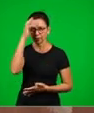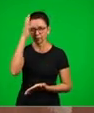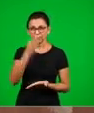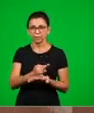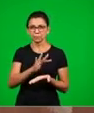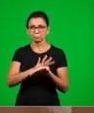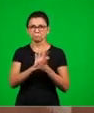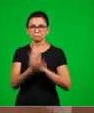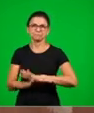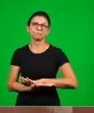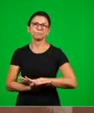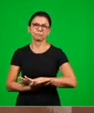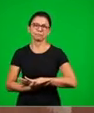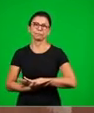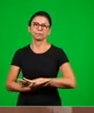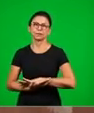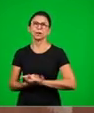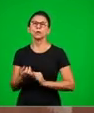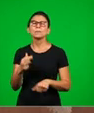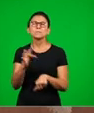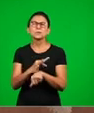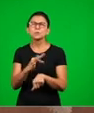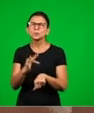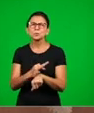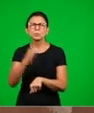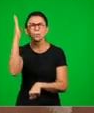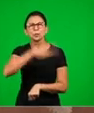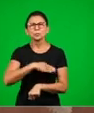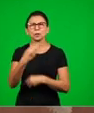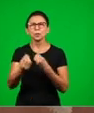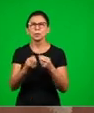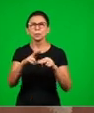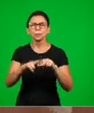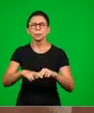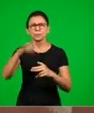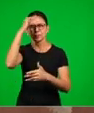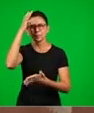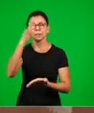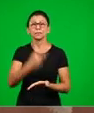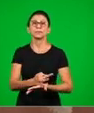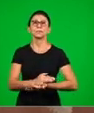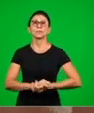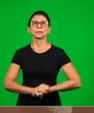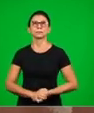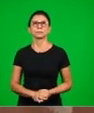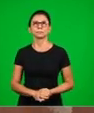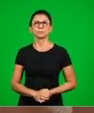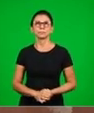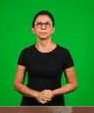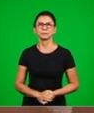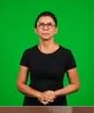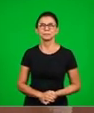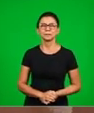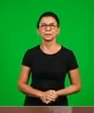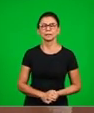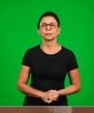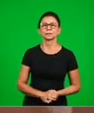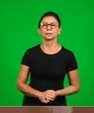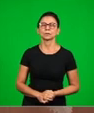resiste aqui ao mal com a fé. Só a fé. Arcos, o que você quer com arco? Você quer atingir a